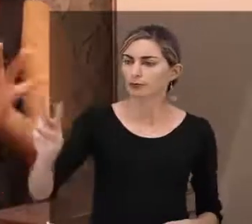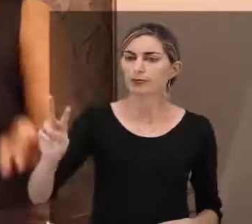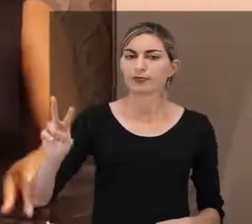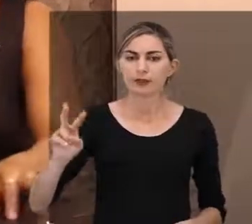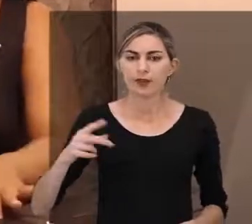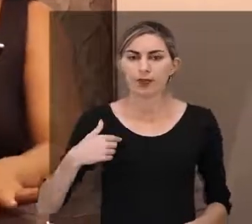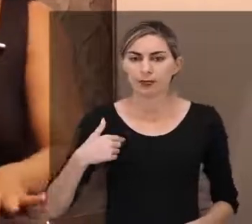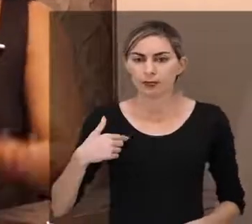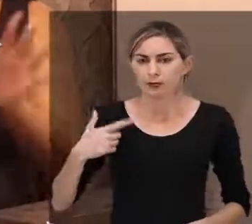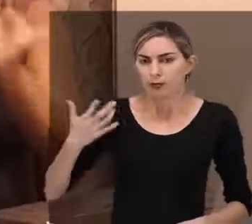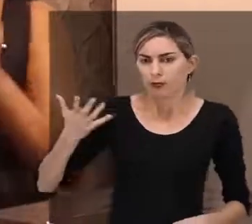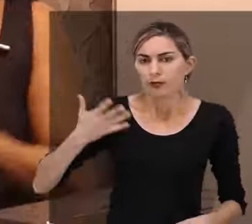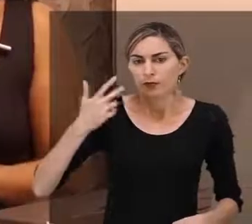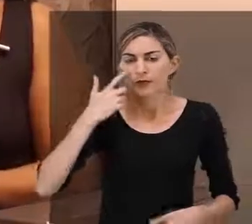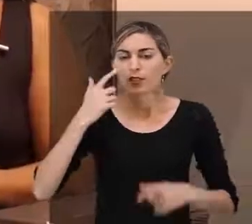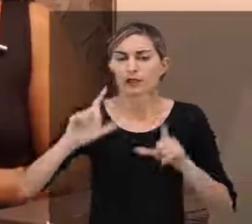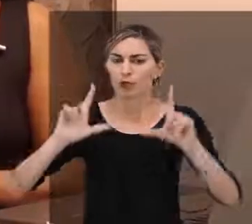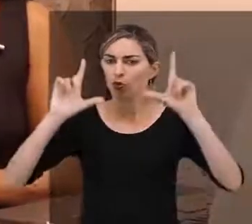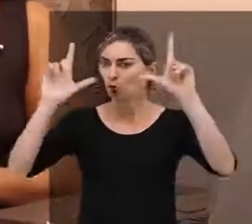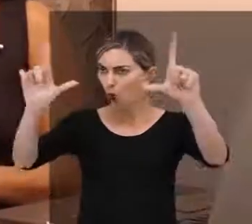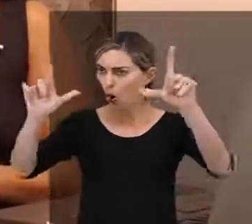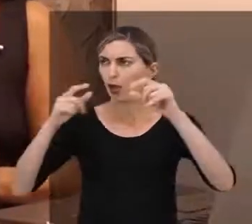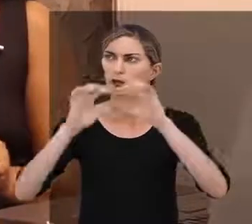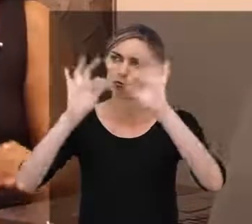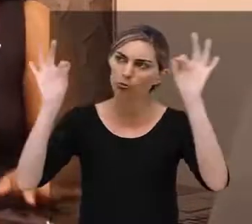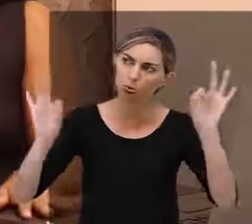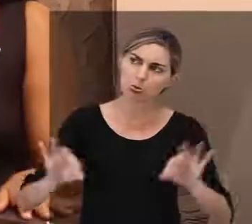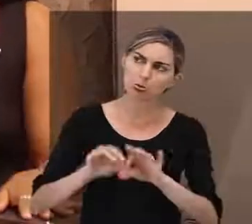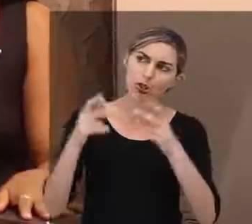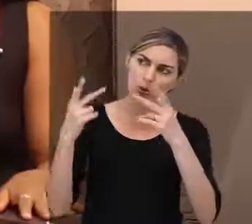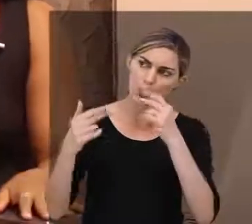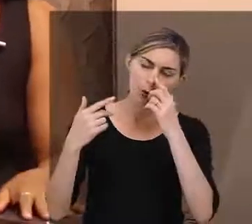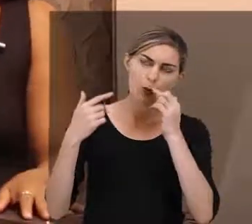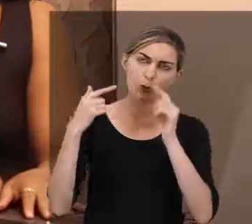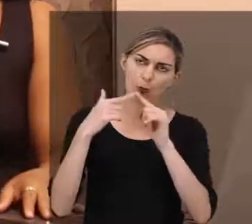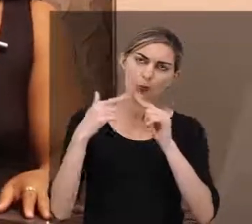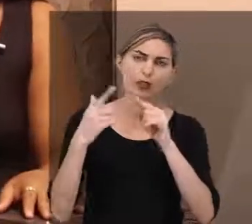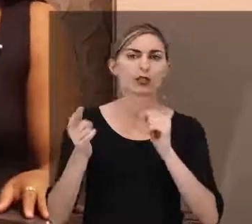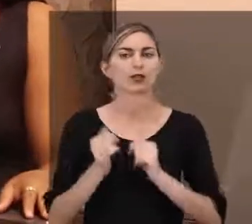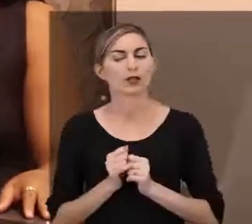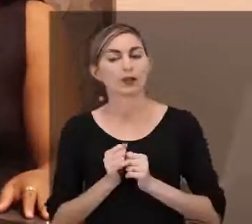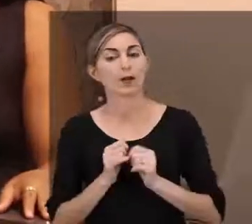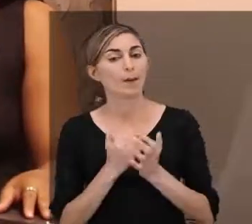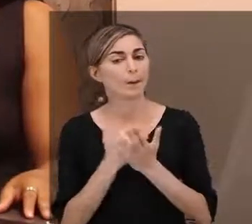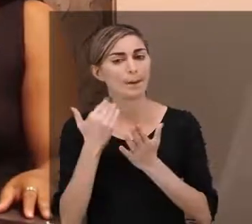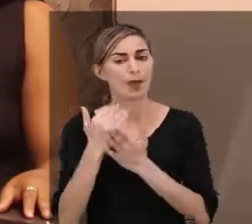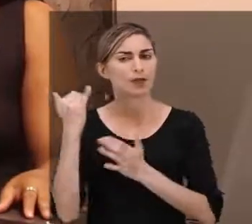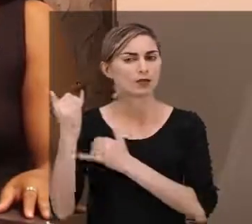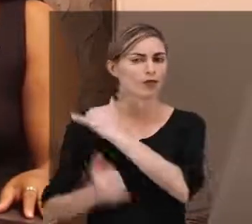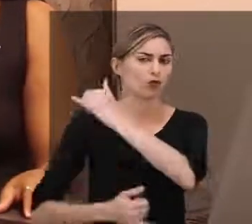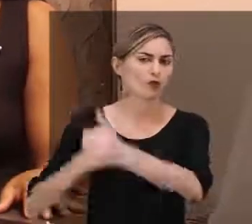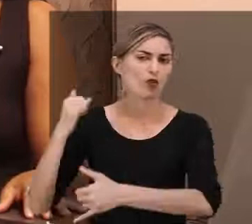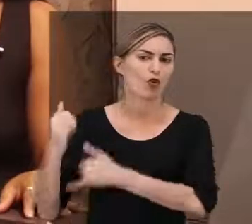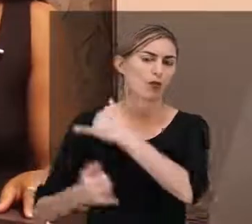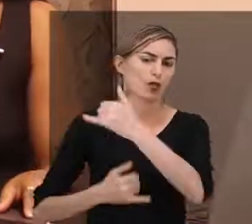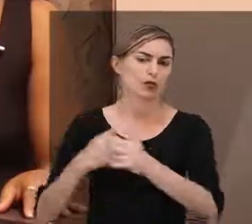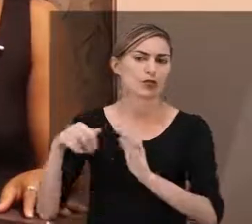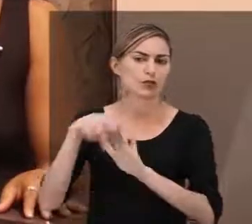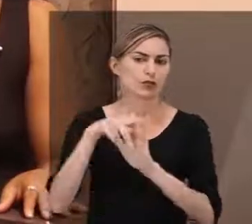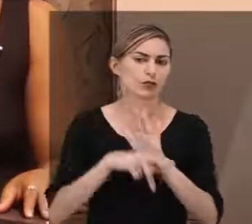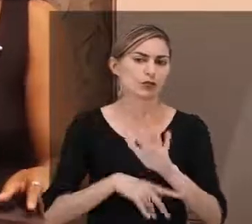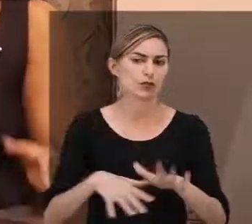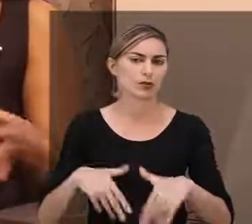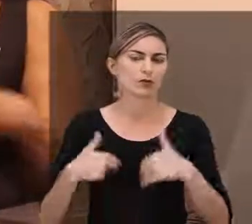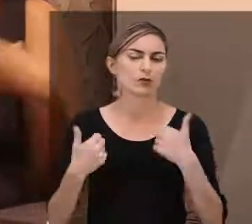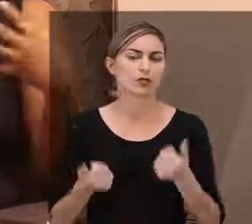parte. Vi um quadro do tamanho que você mostrou. Dá certo. Então, quanto mais informações, né, no projeto,